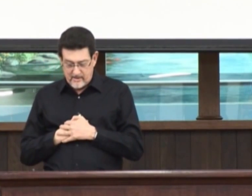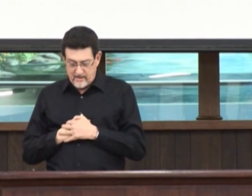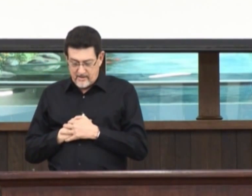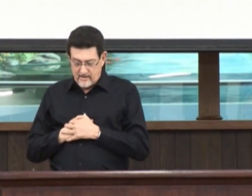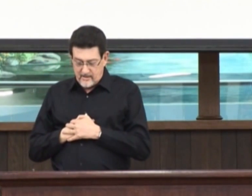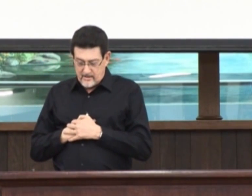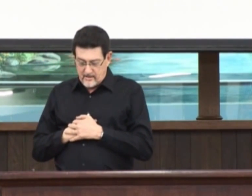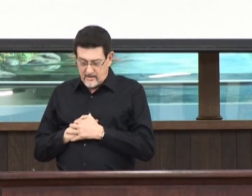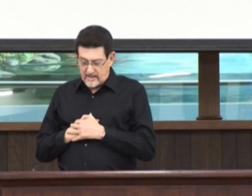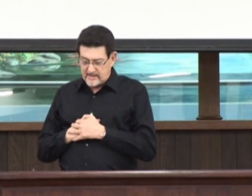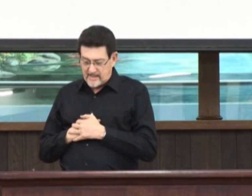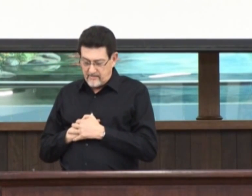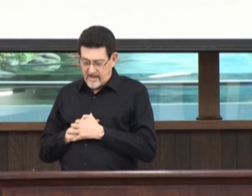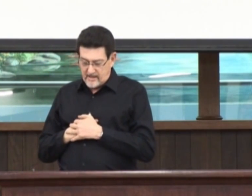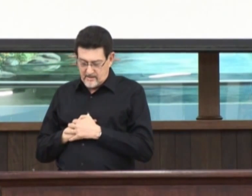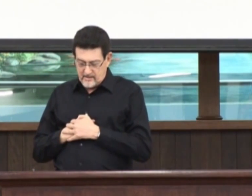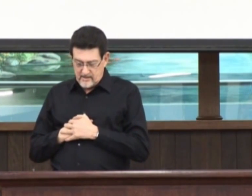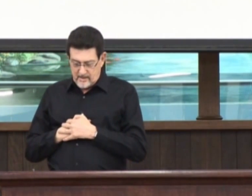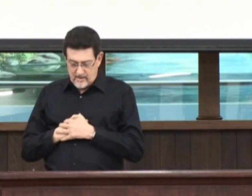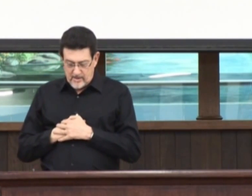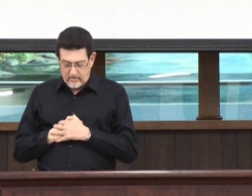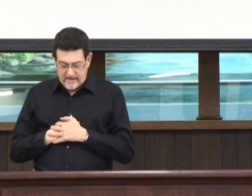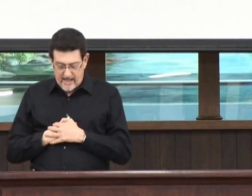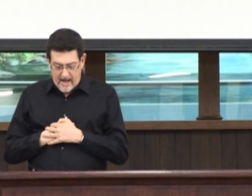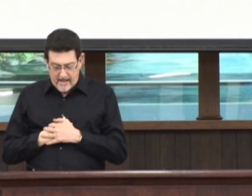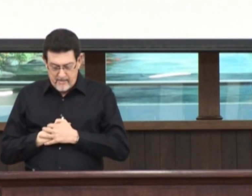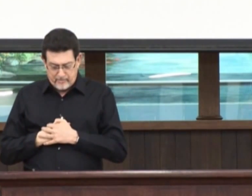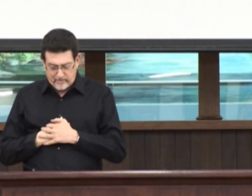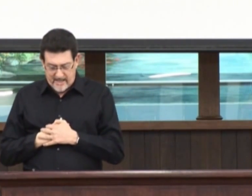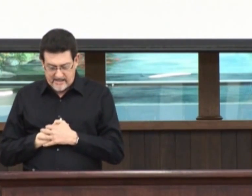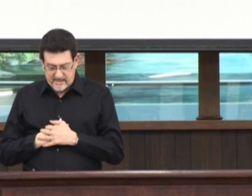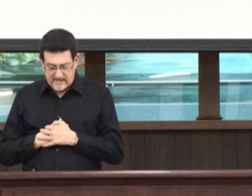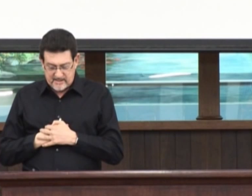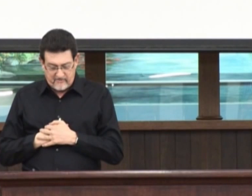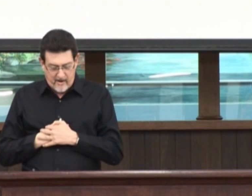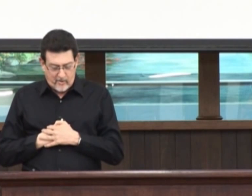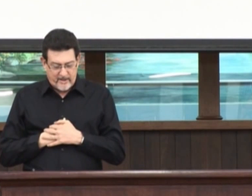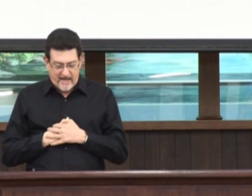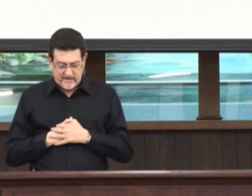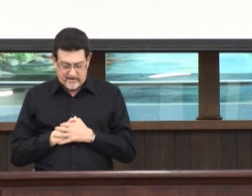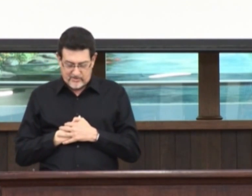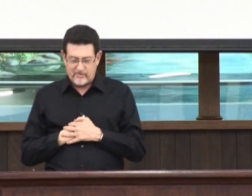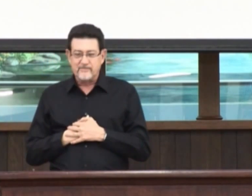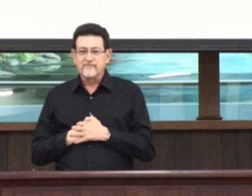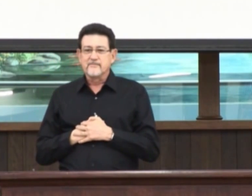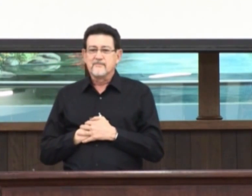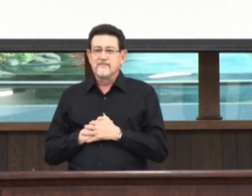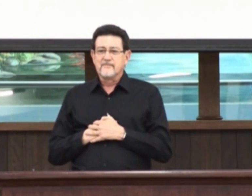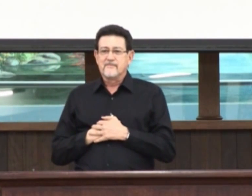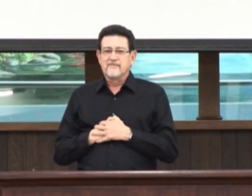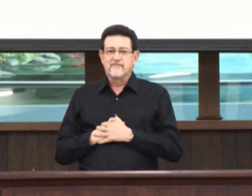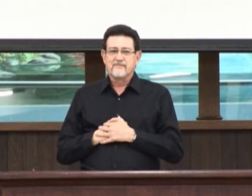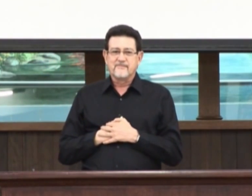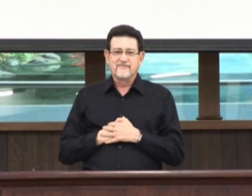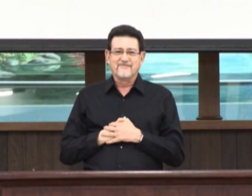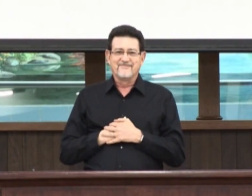Deus, eles também não têm a imprudência de se vangloriar disso.